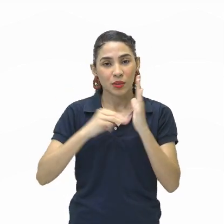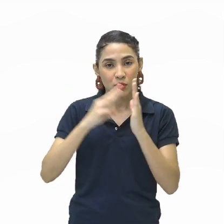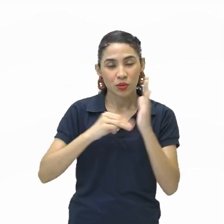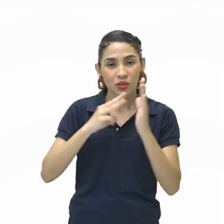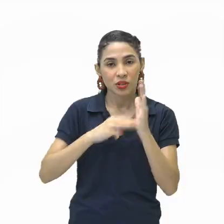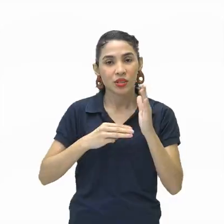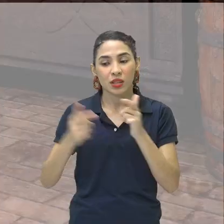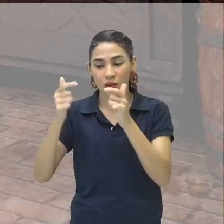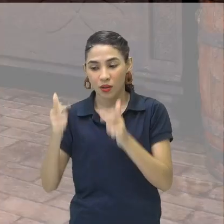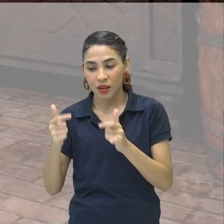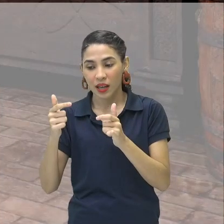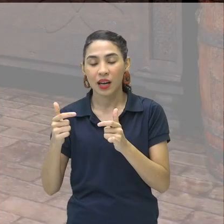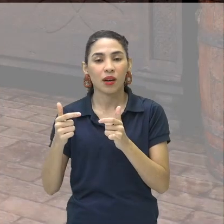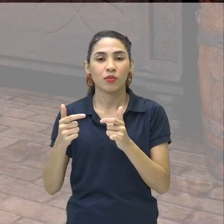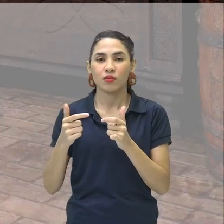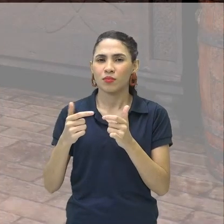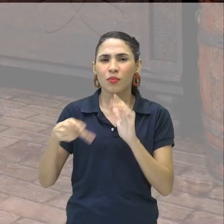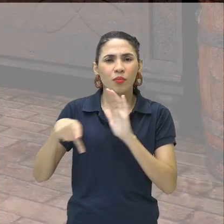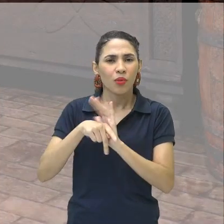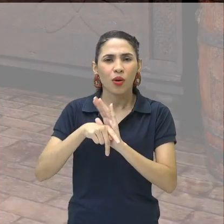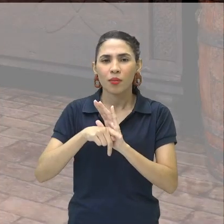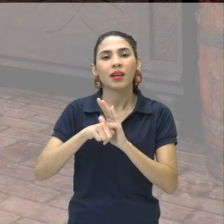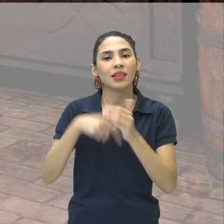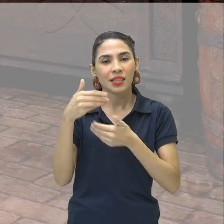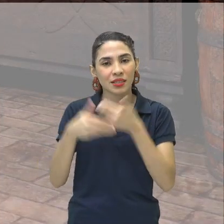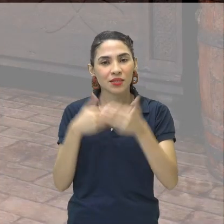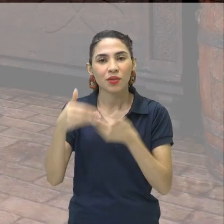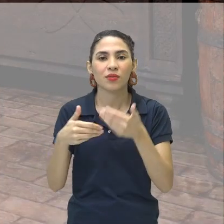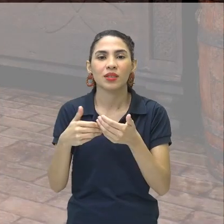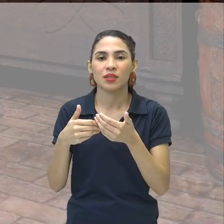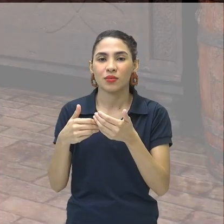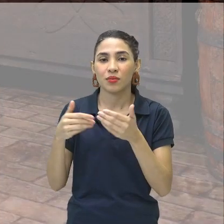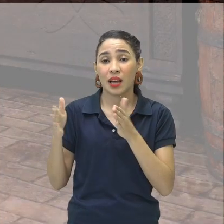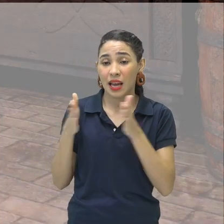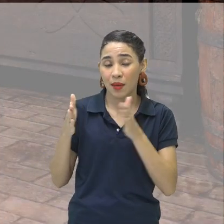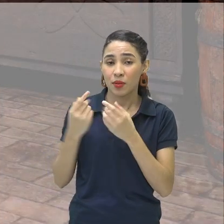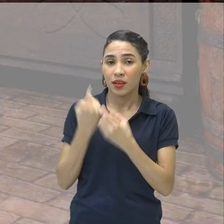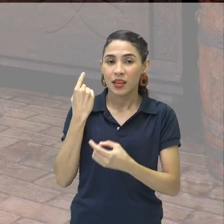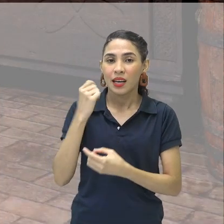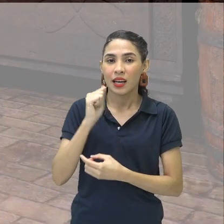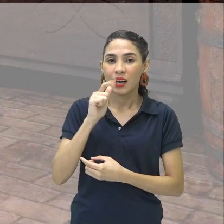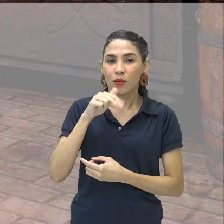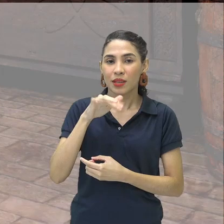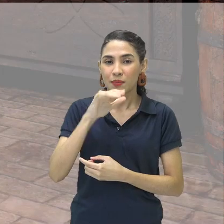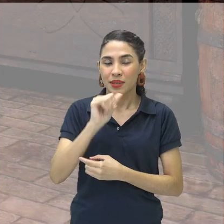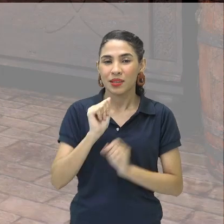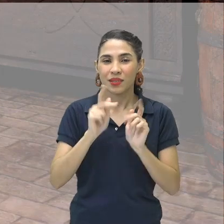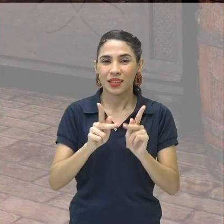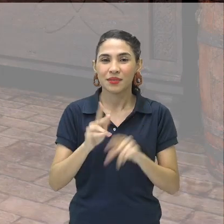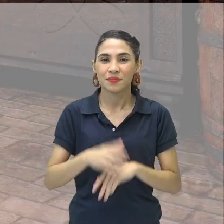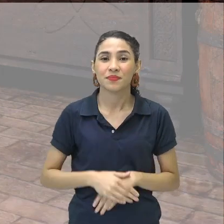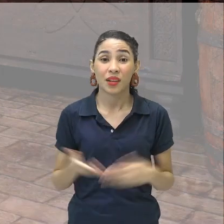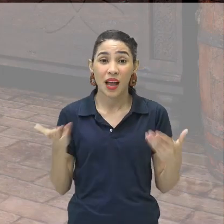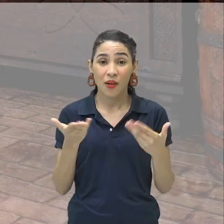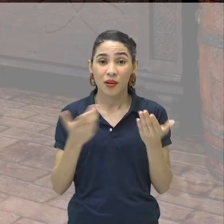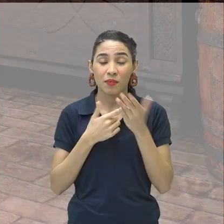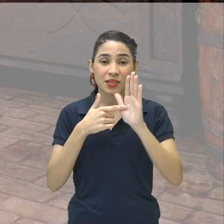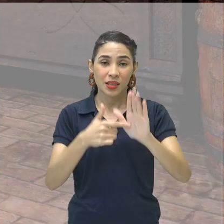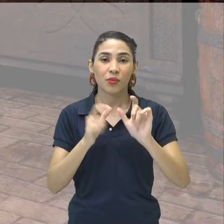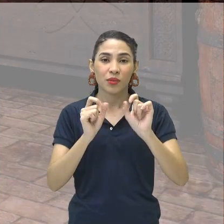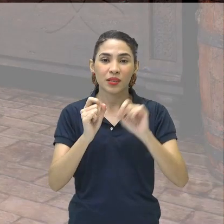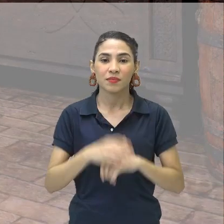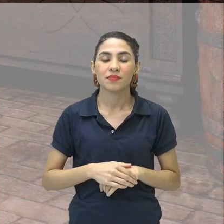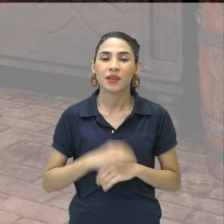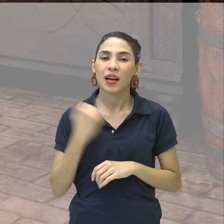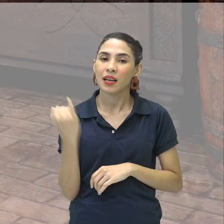laboratório, aparelhagem, vidraria, foram desenvolvidas nessa época da alquimia, tá bom? Agora eu quero apresentar para vocês aí um pouquinho